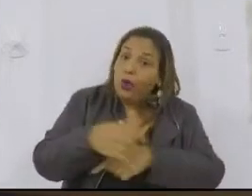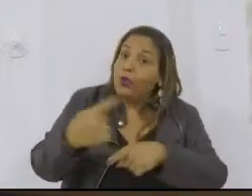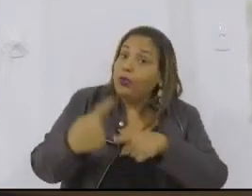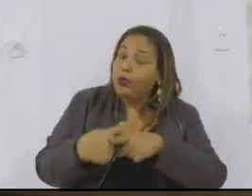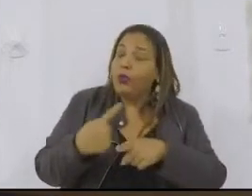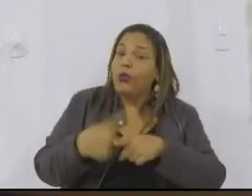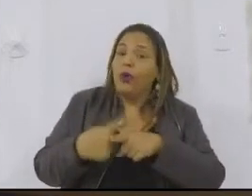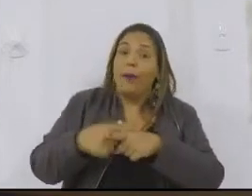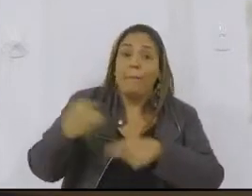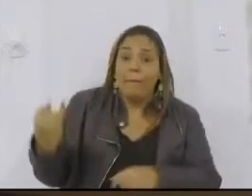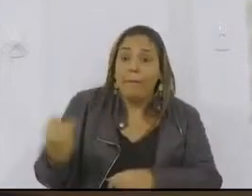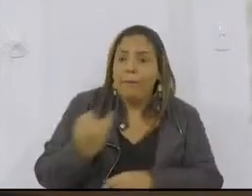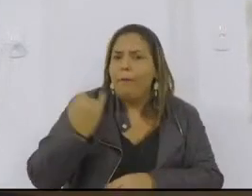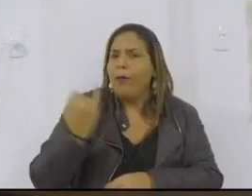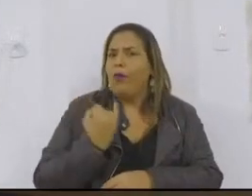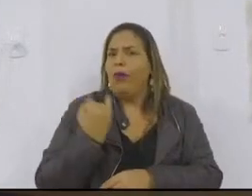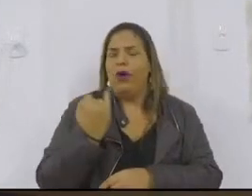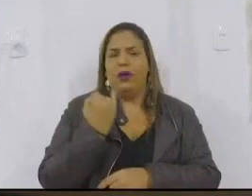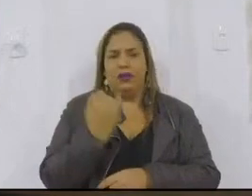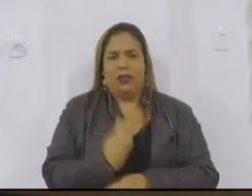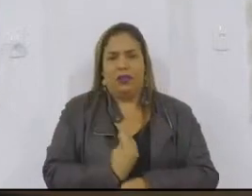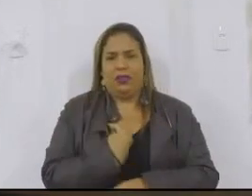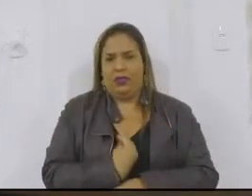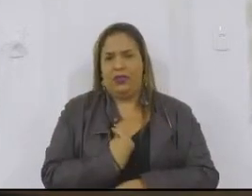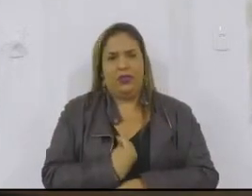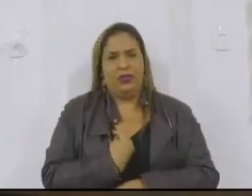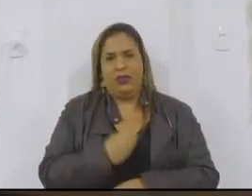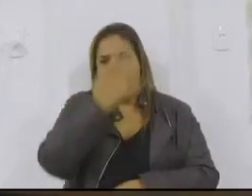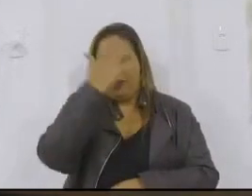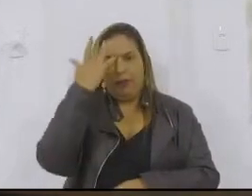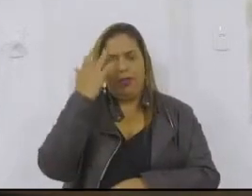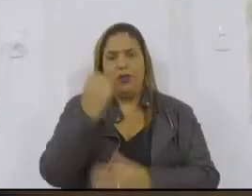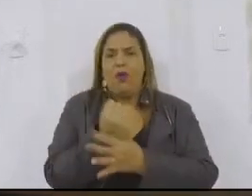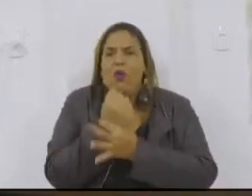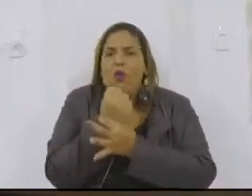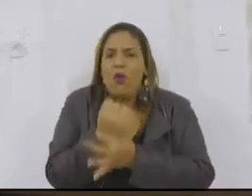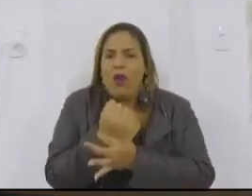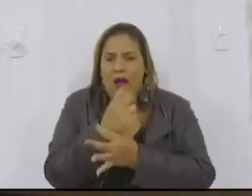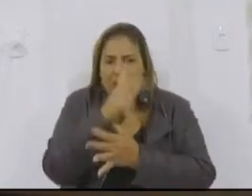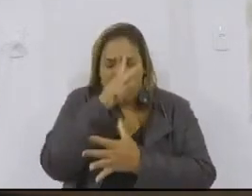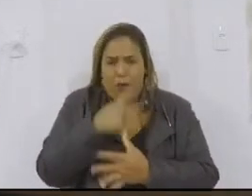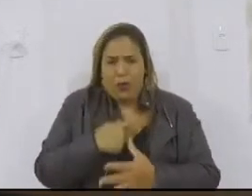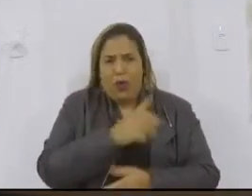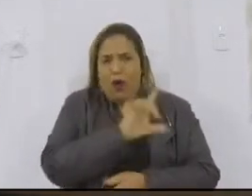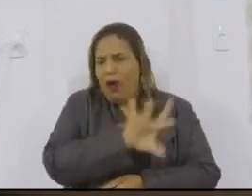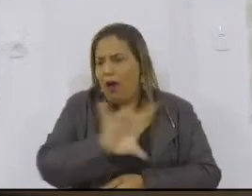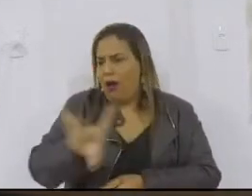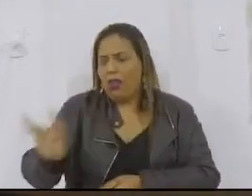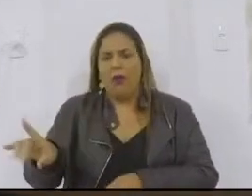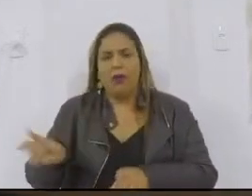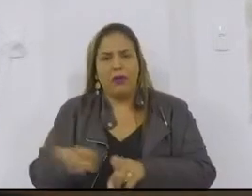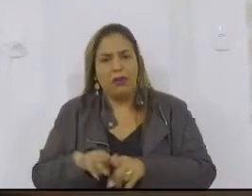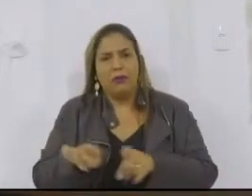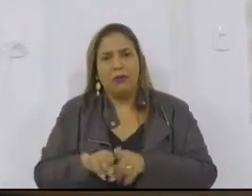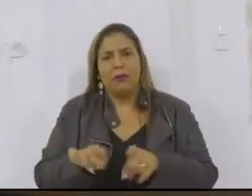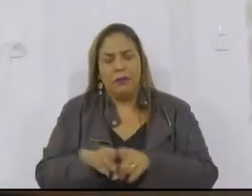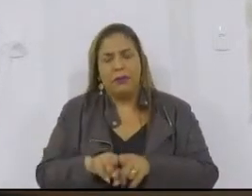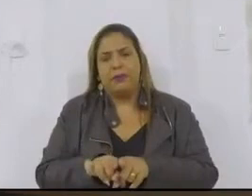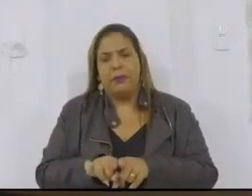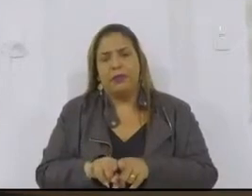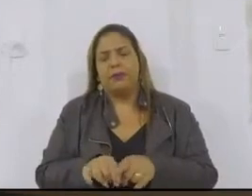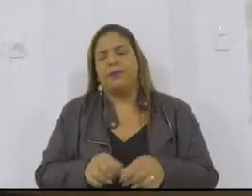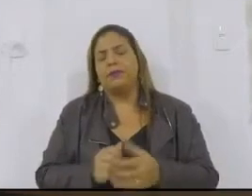suma importância para promover a qualidade de vida da população e segurança pessoal e proteção ao seu patrimônio privado.